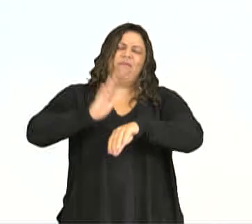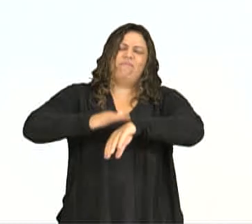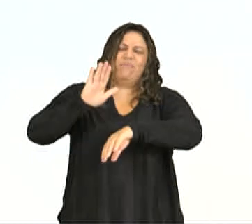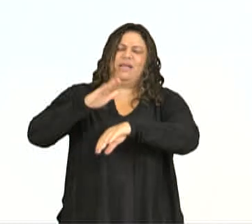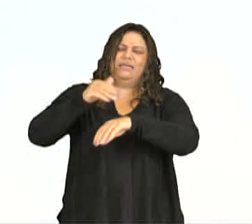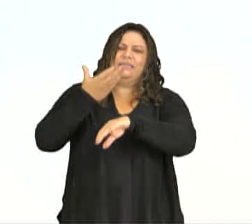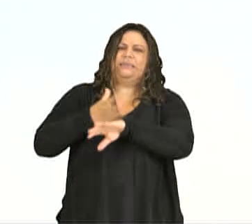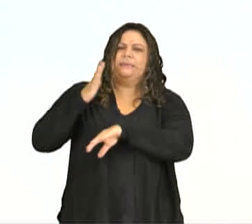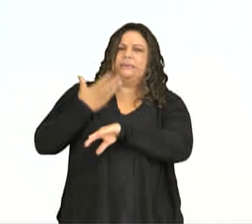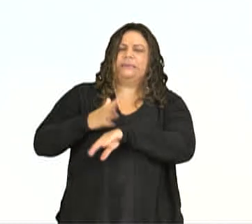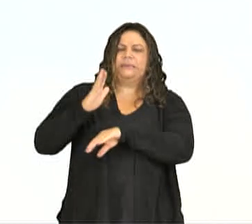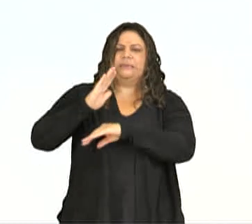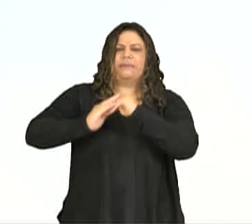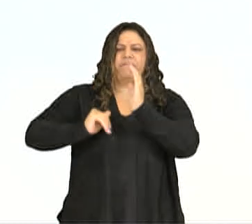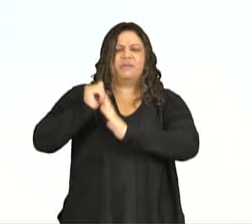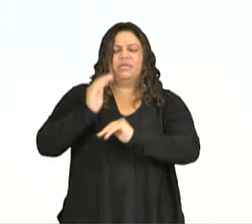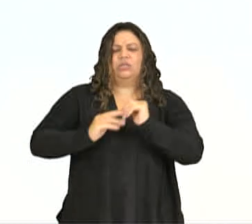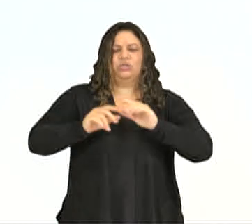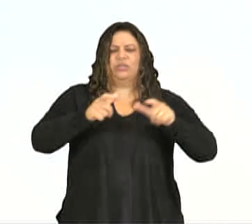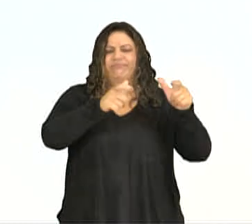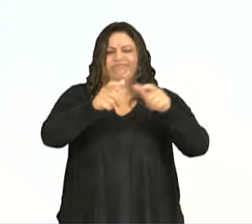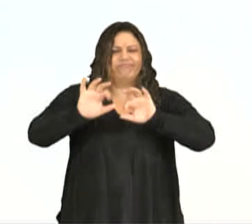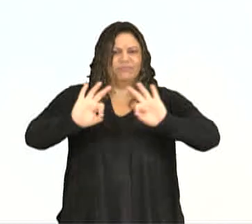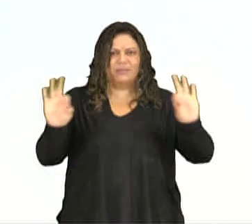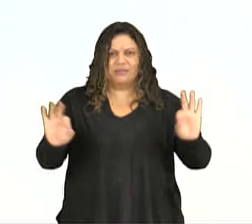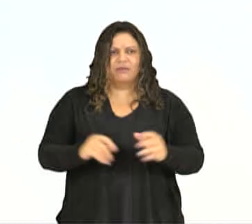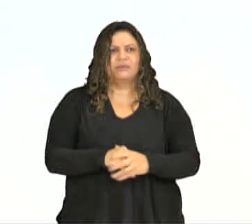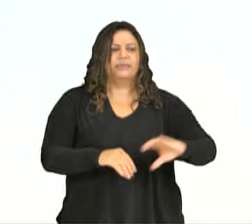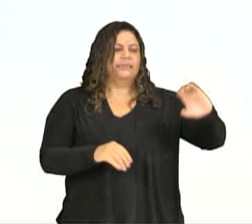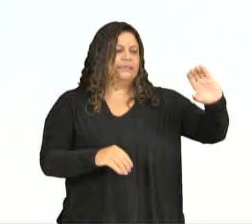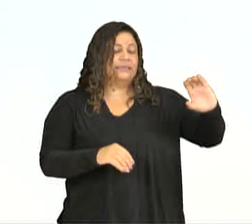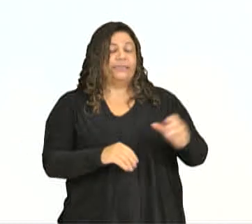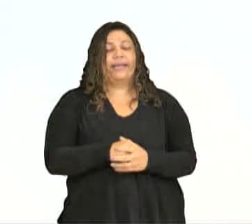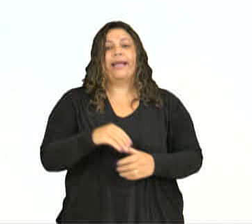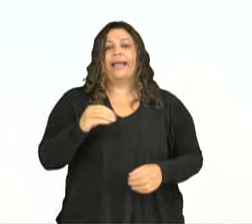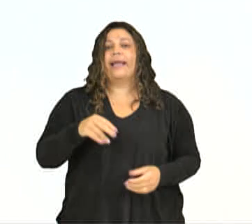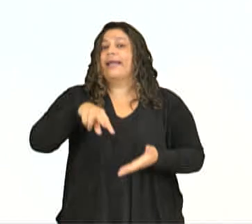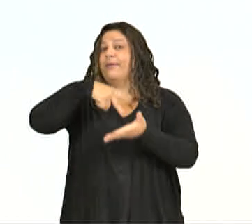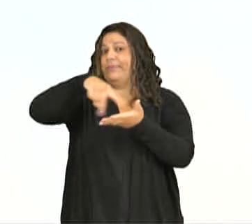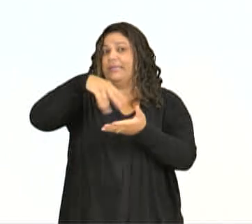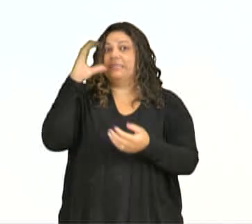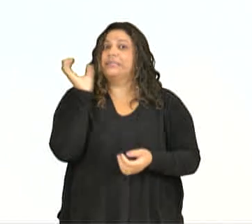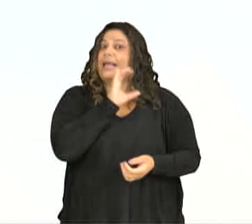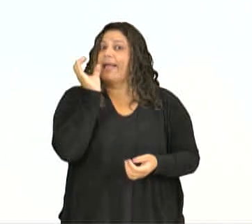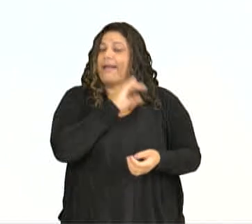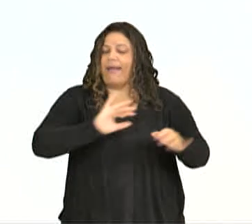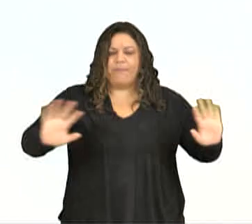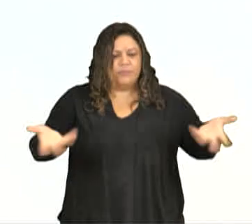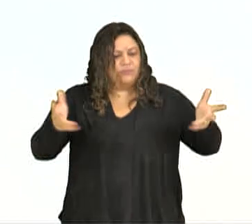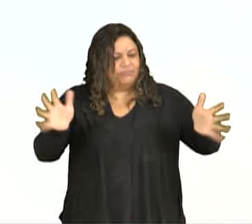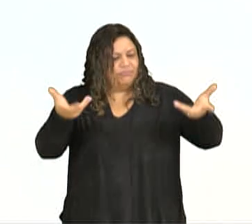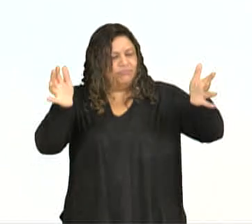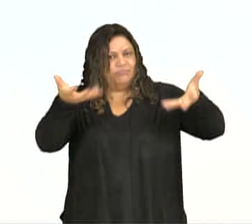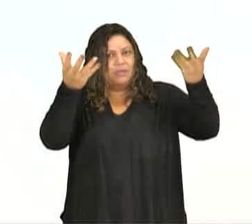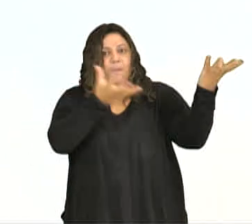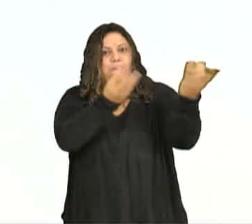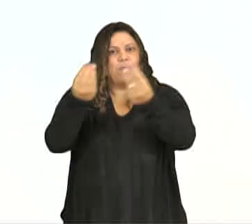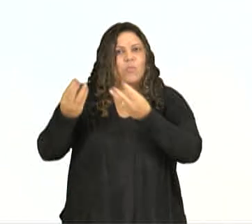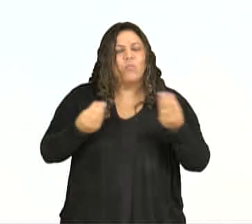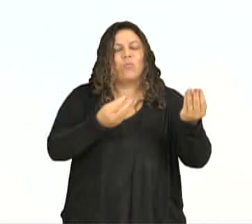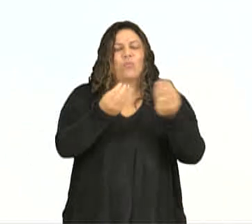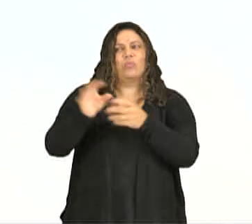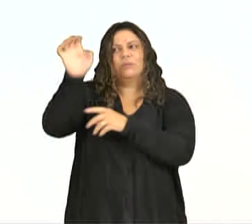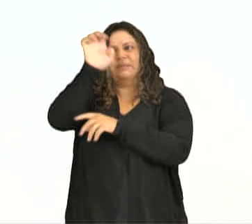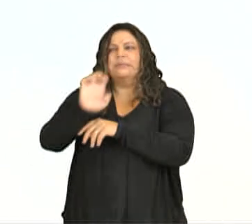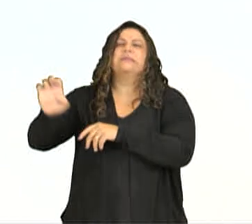localidade. C. A polca é uma dança rápida e empolgante. Muitas famílias de descendentes do leste europeu dançam